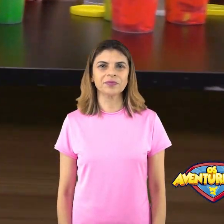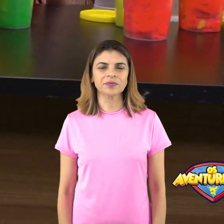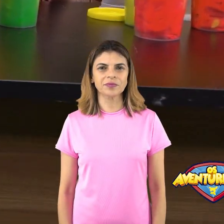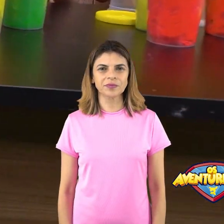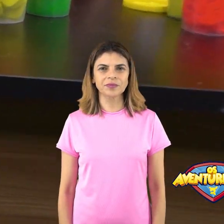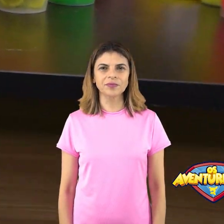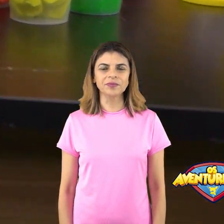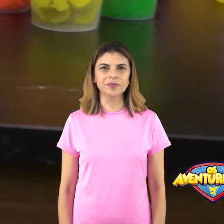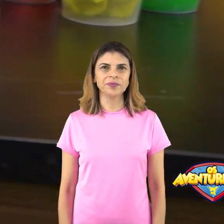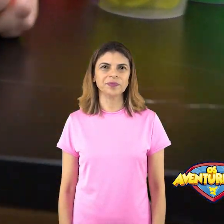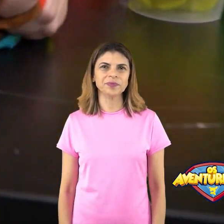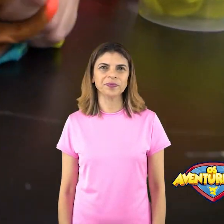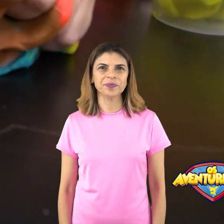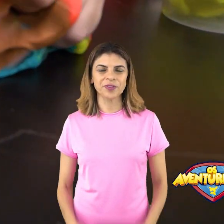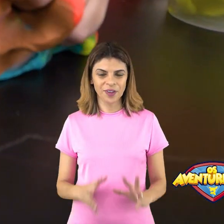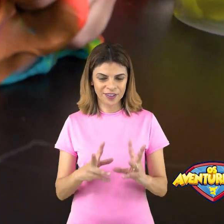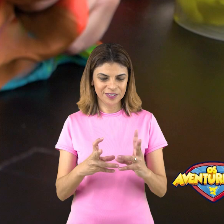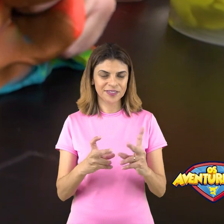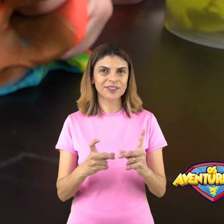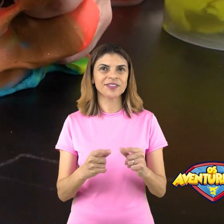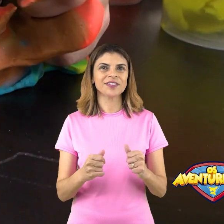é vida, olha. Ó, ó.